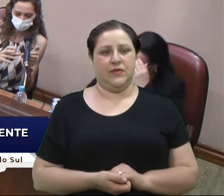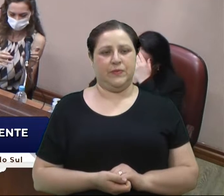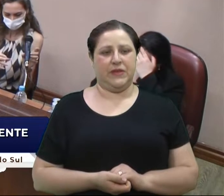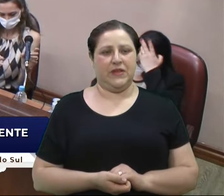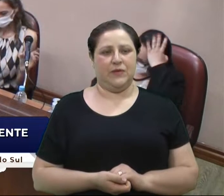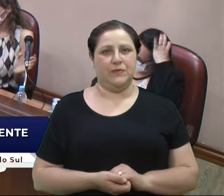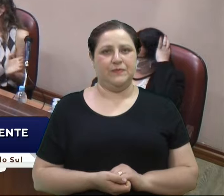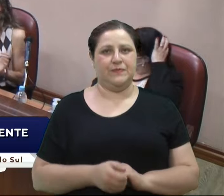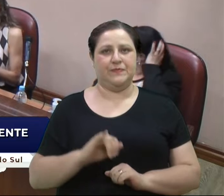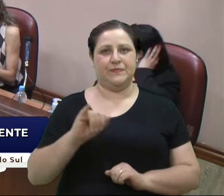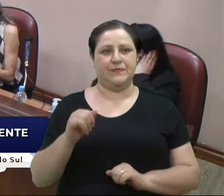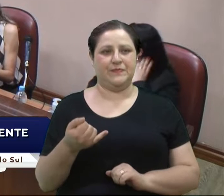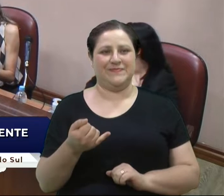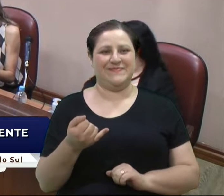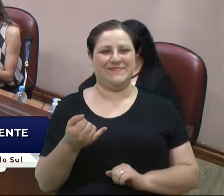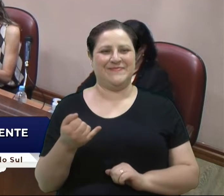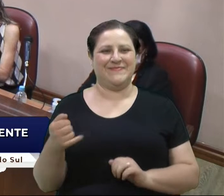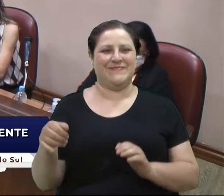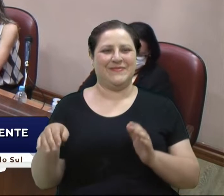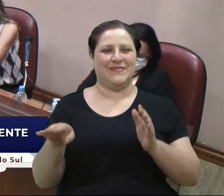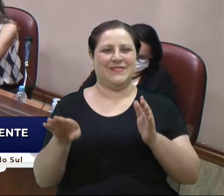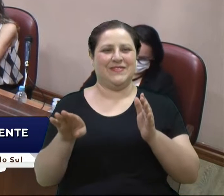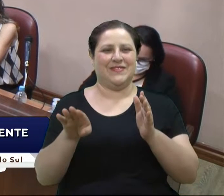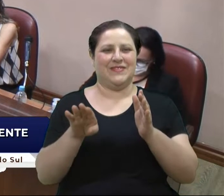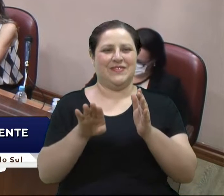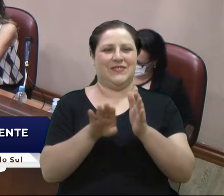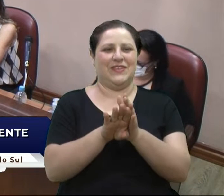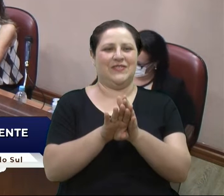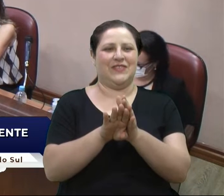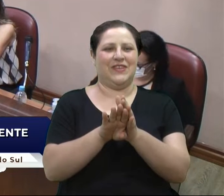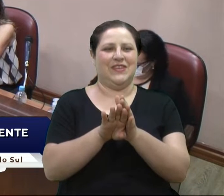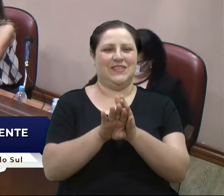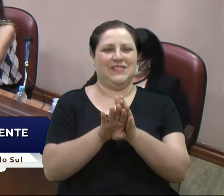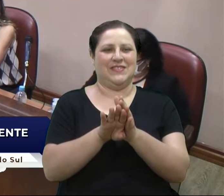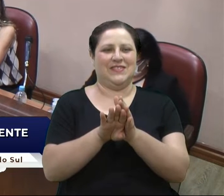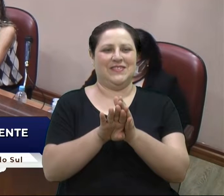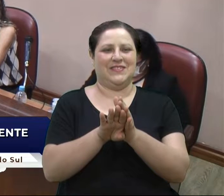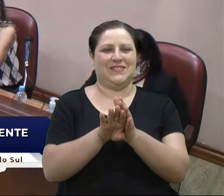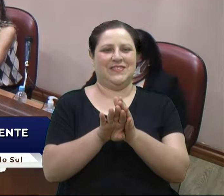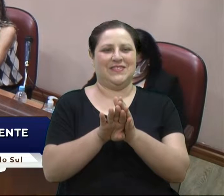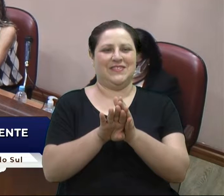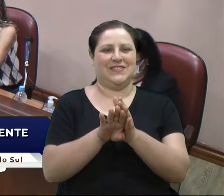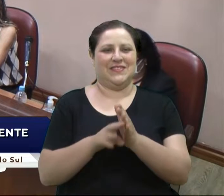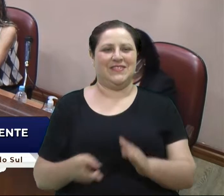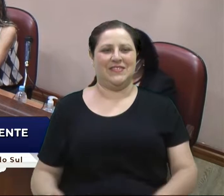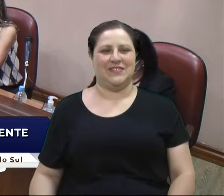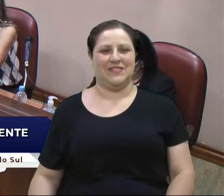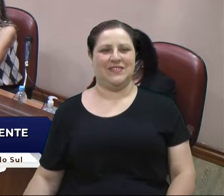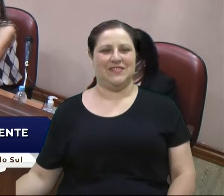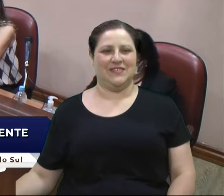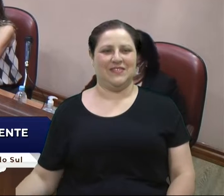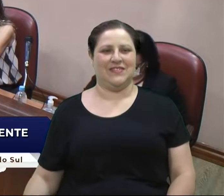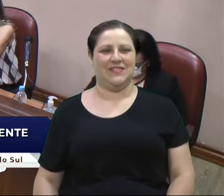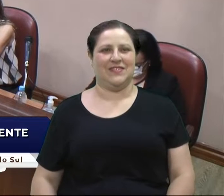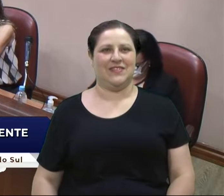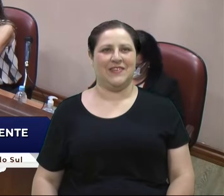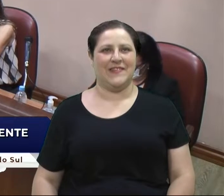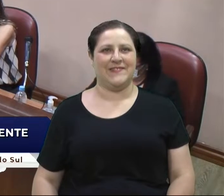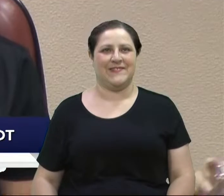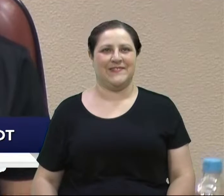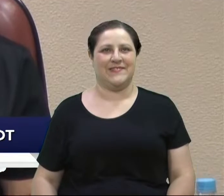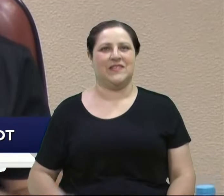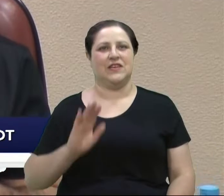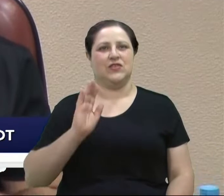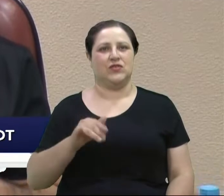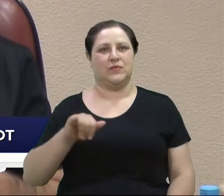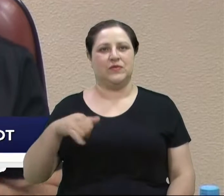coordenadora regional de saúde, a Cláudia, também que possa fazer uma explanação de modo geral, Cláudia. Nós estávamos falando das